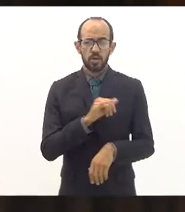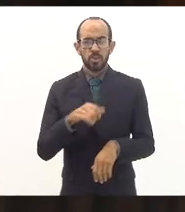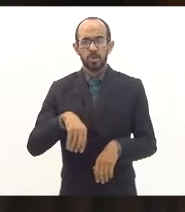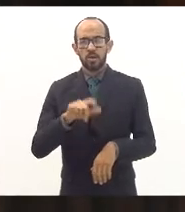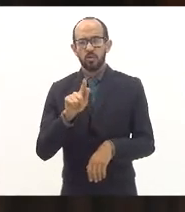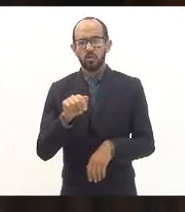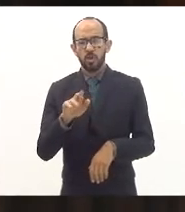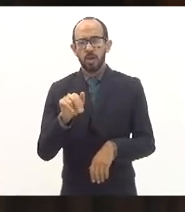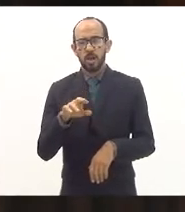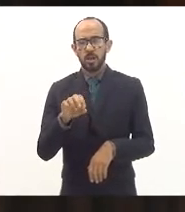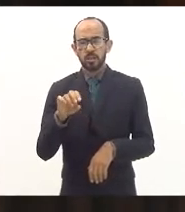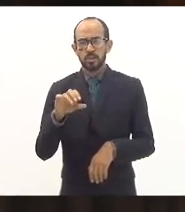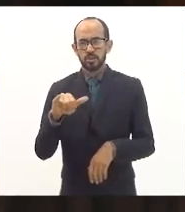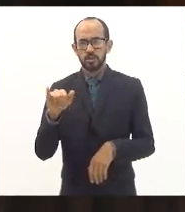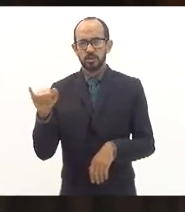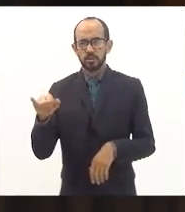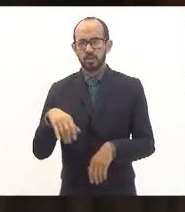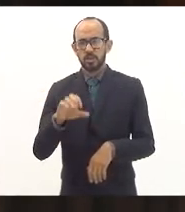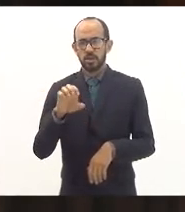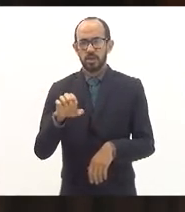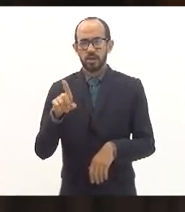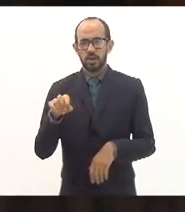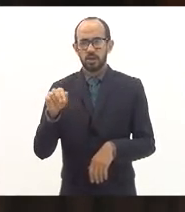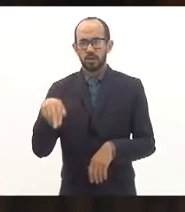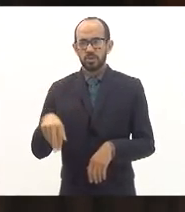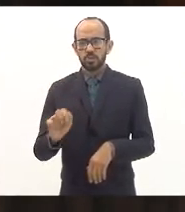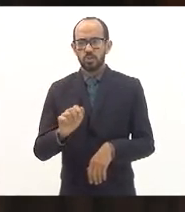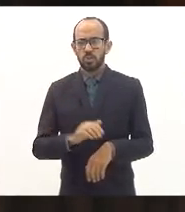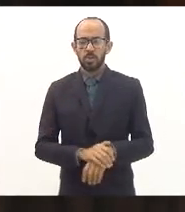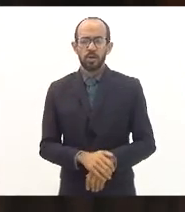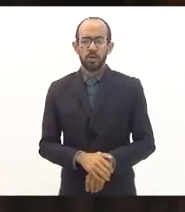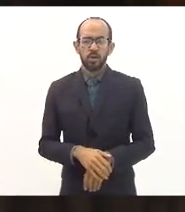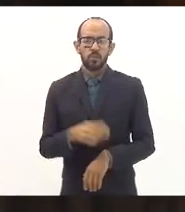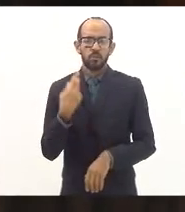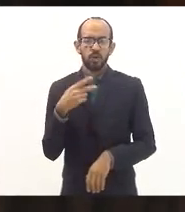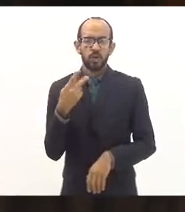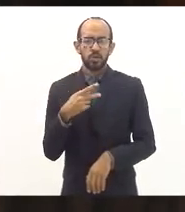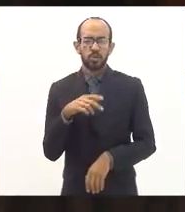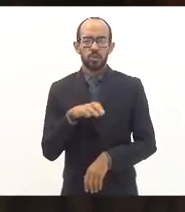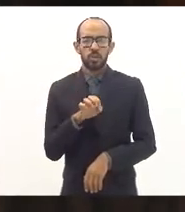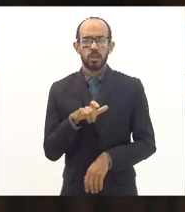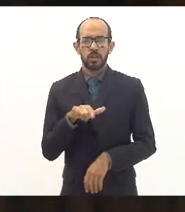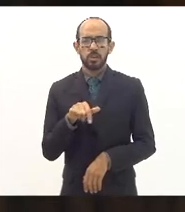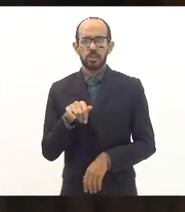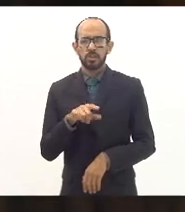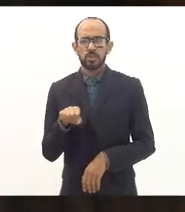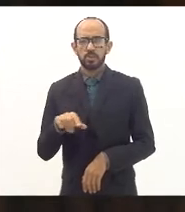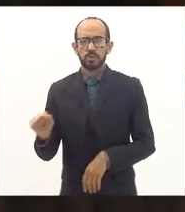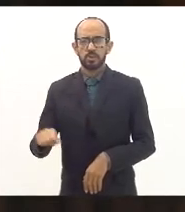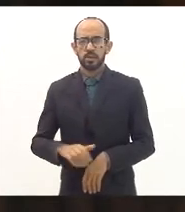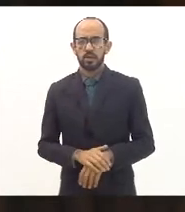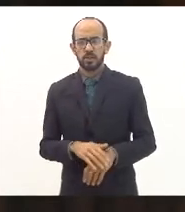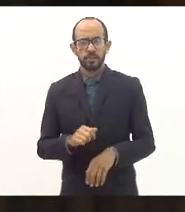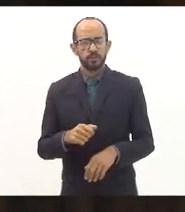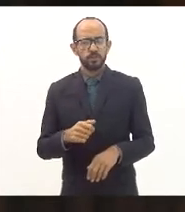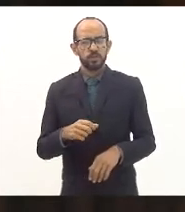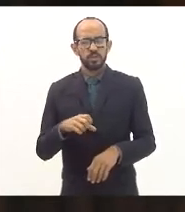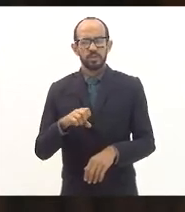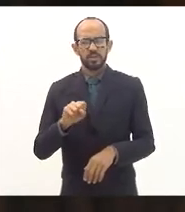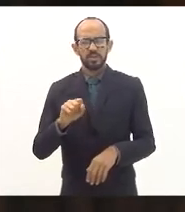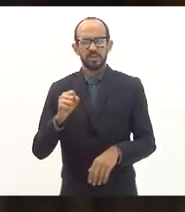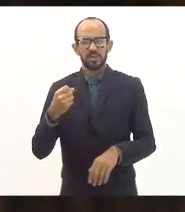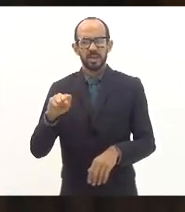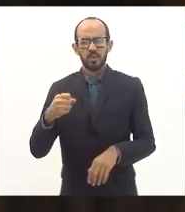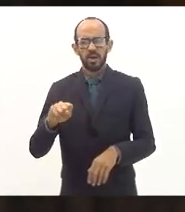Guaraci Correia, Edson Salles. Nossa querida vereadora Elisa Rangel, vereadora em Saquarema. Muito obrigada pela